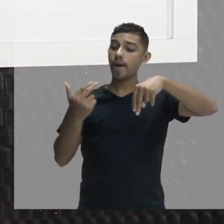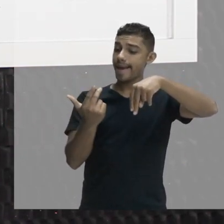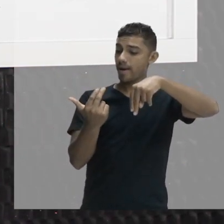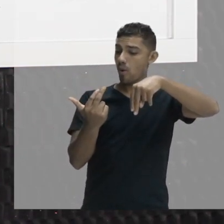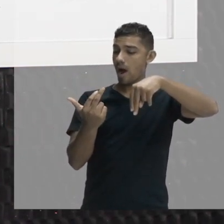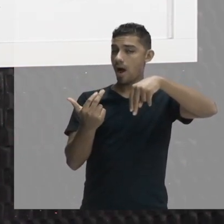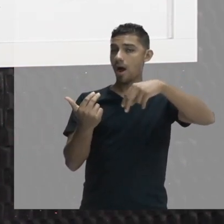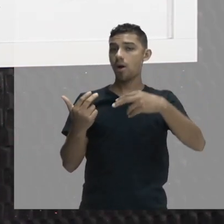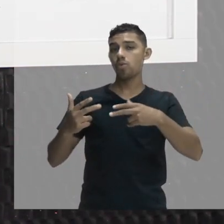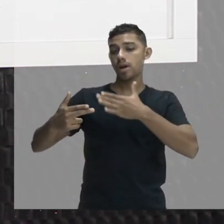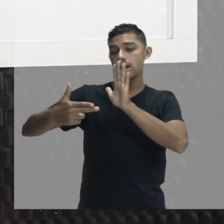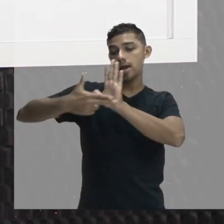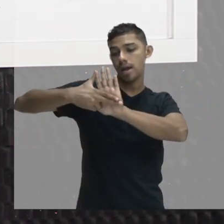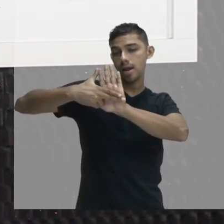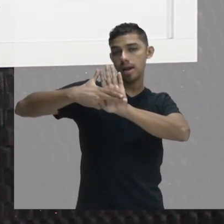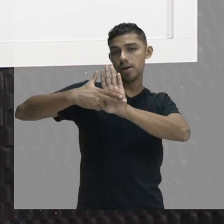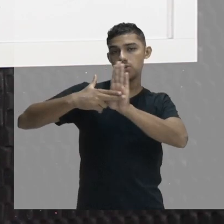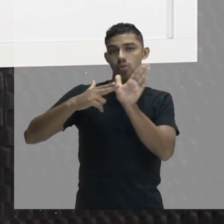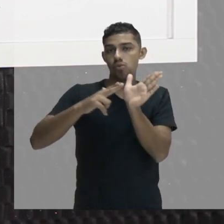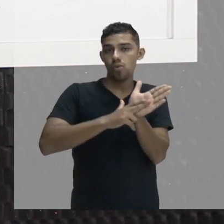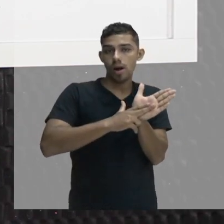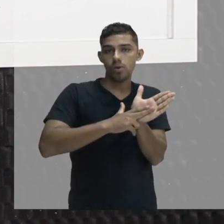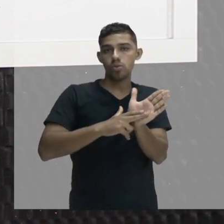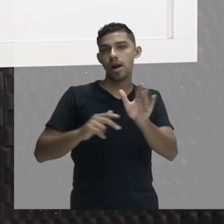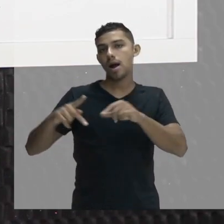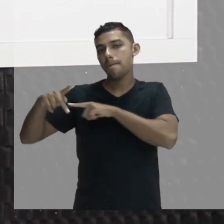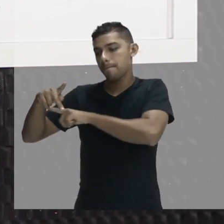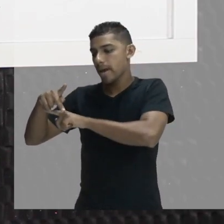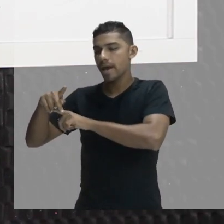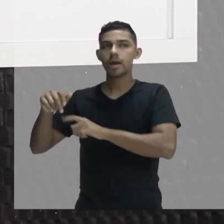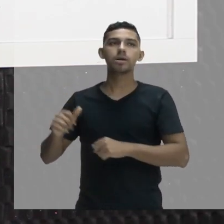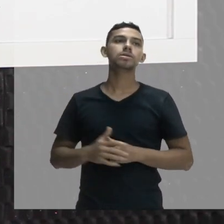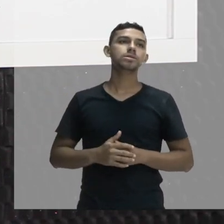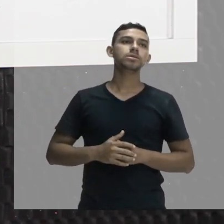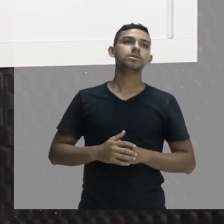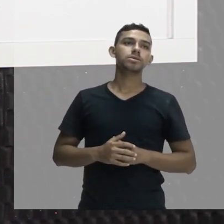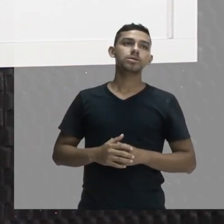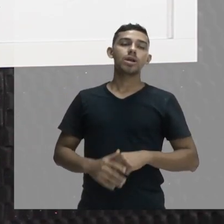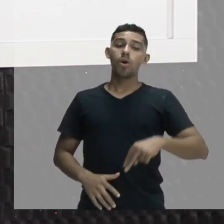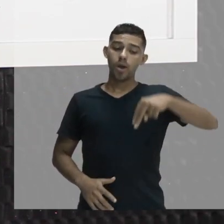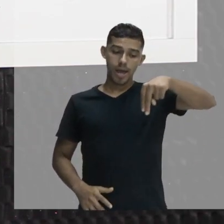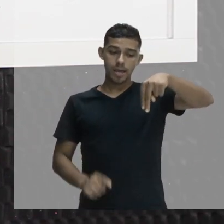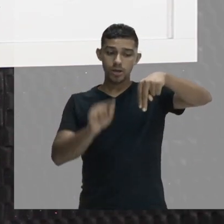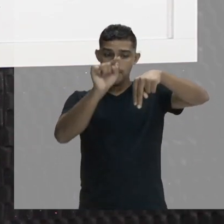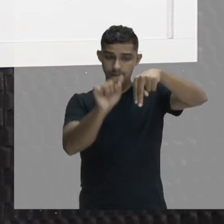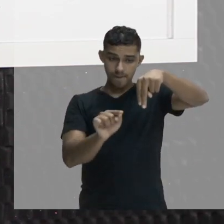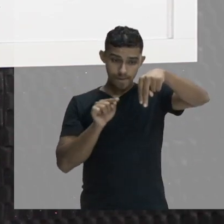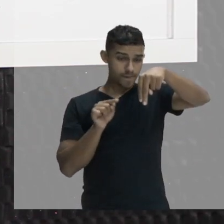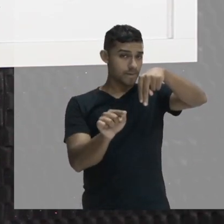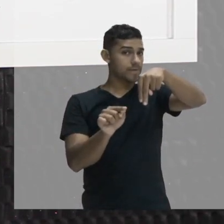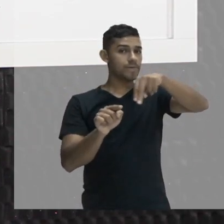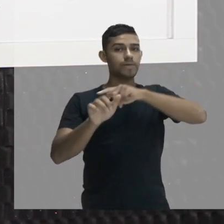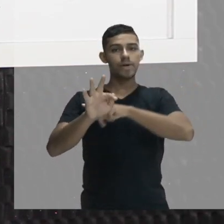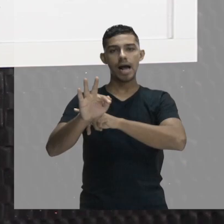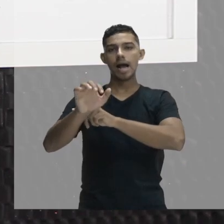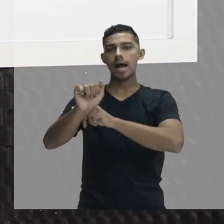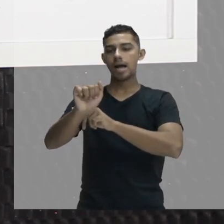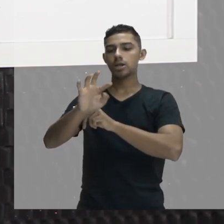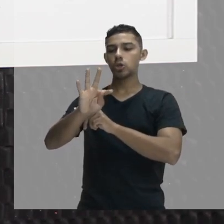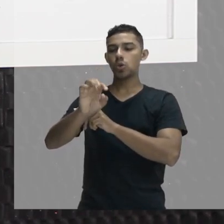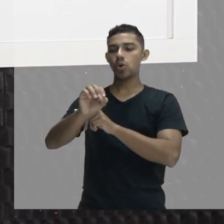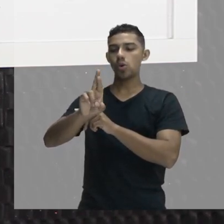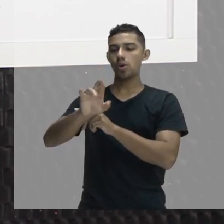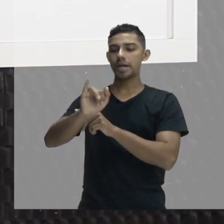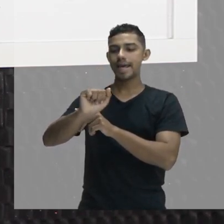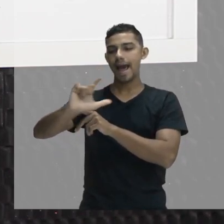ocupar, menos vaga. Tá? Então, essa fórmula vai ser o N fatorial dividido por